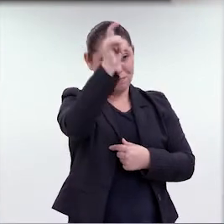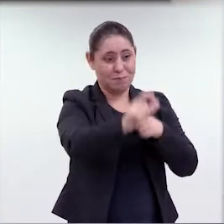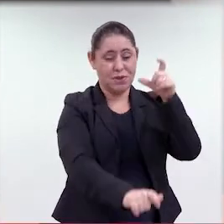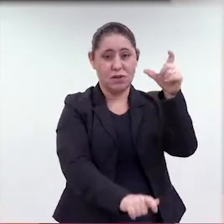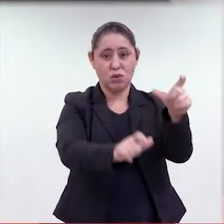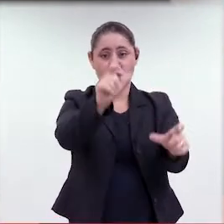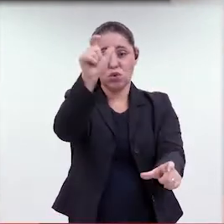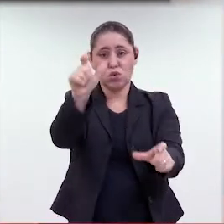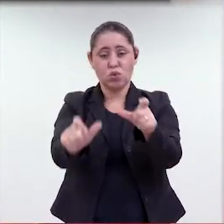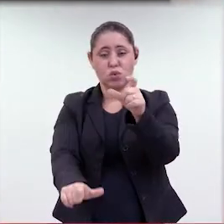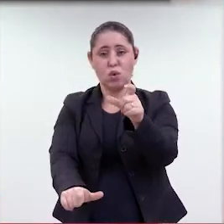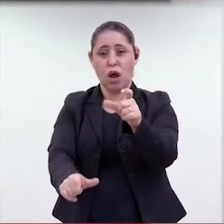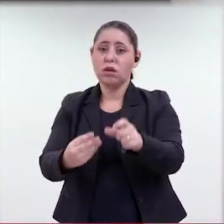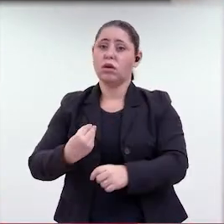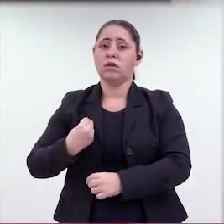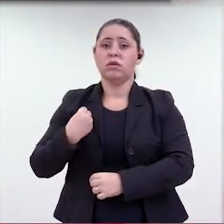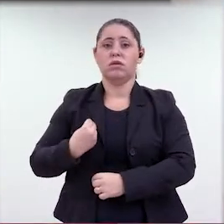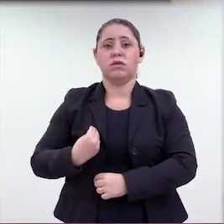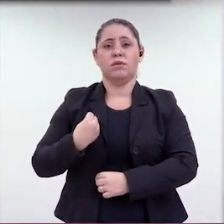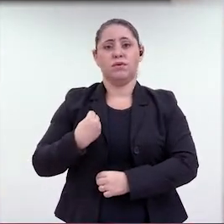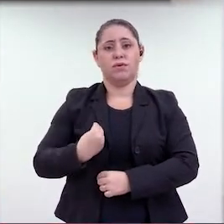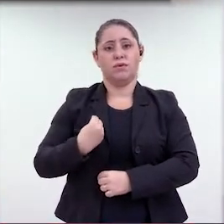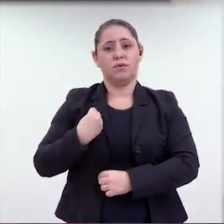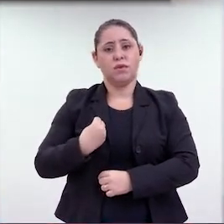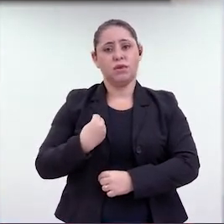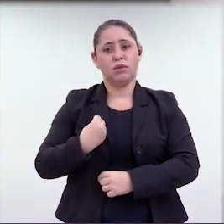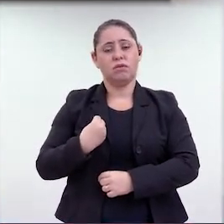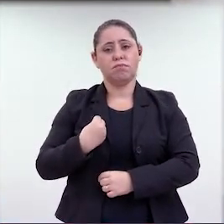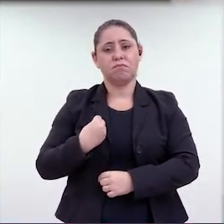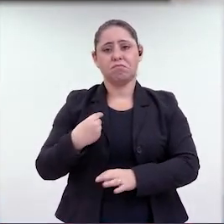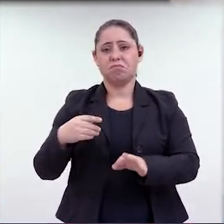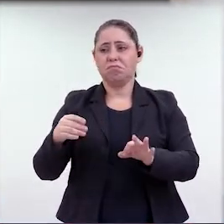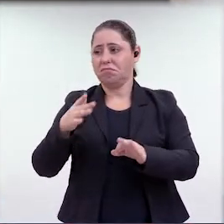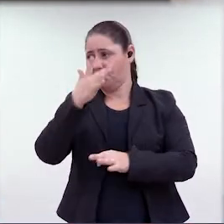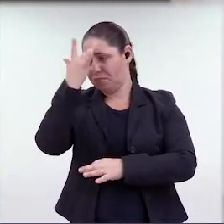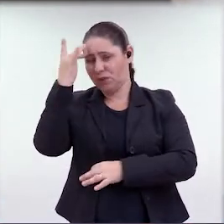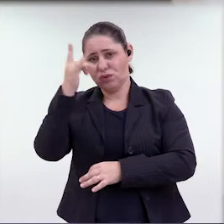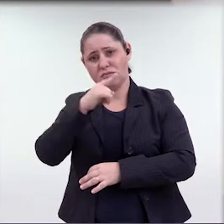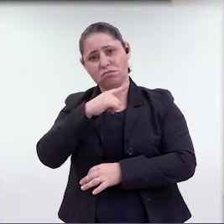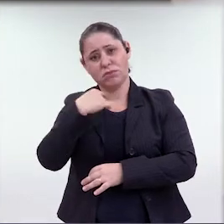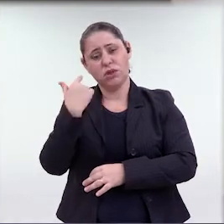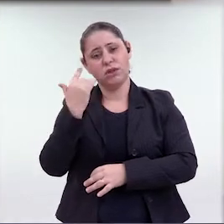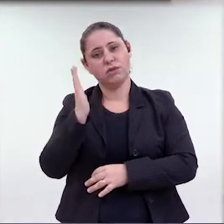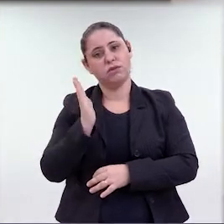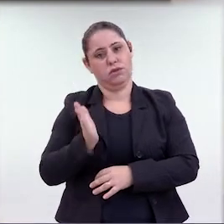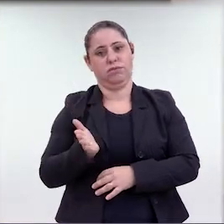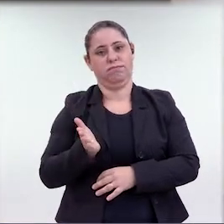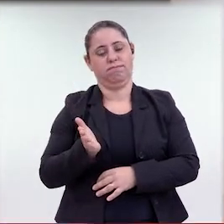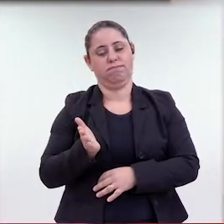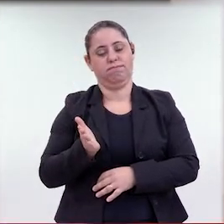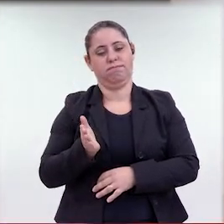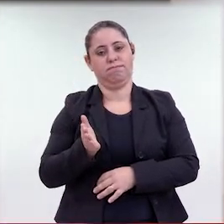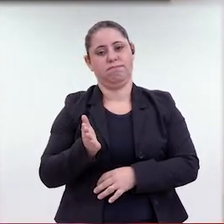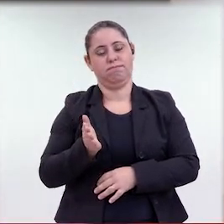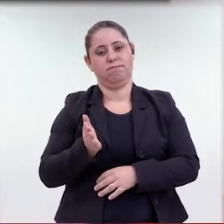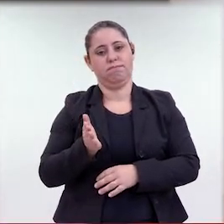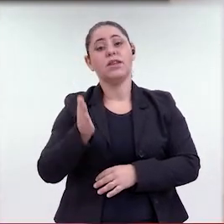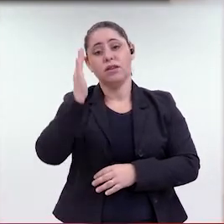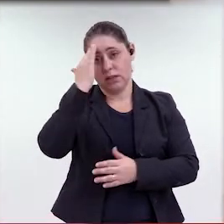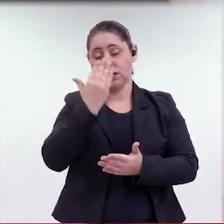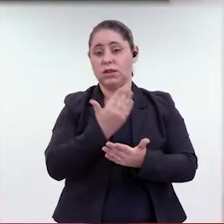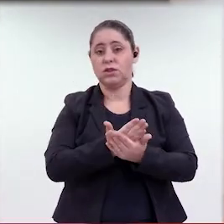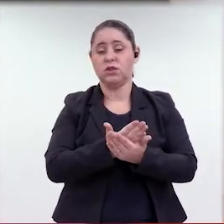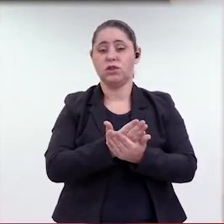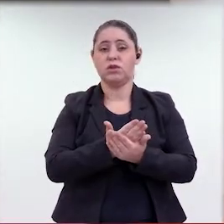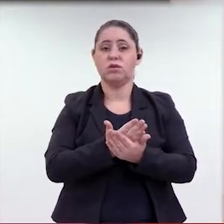nessas vidas, né, que se foram, né, essas pessoas que a gente já perdeu. Então, eu acredito que também a gente vai começar